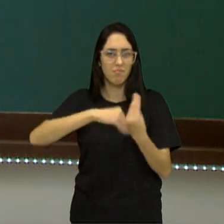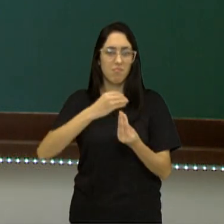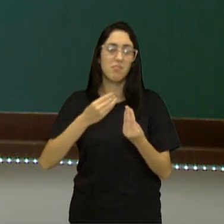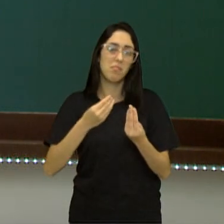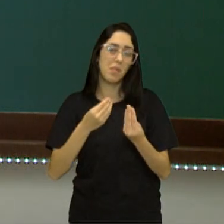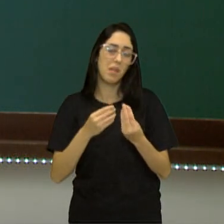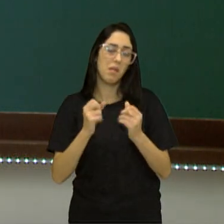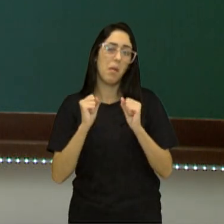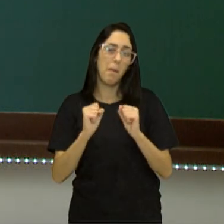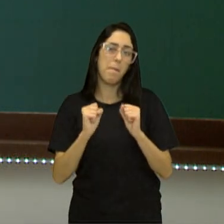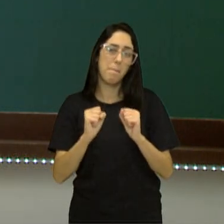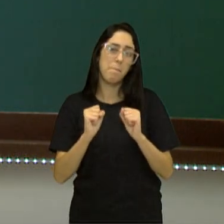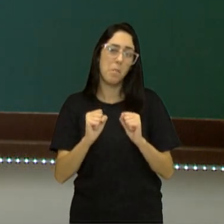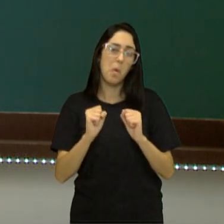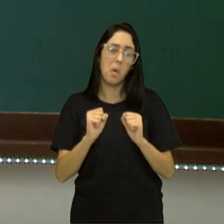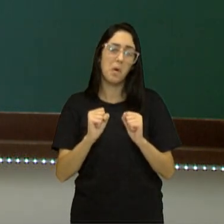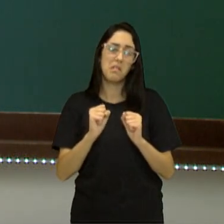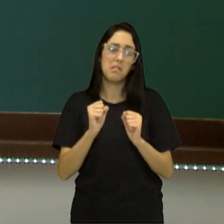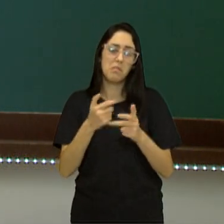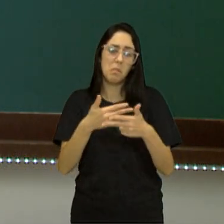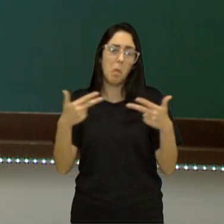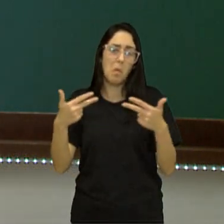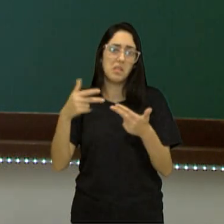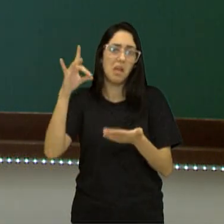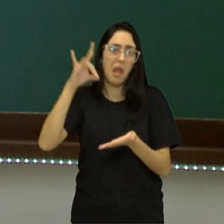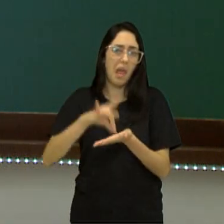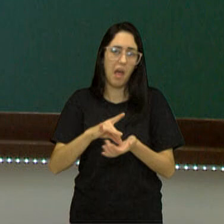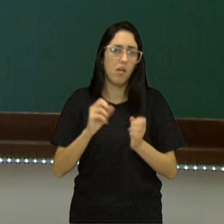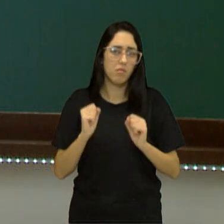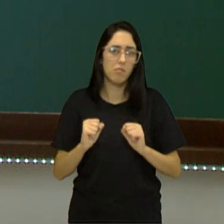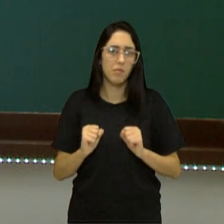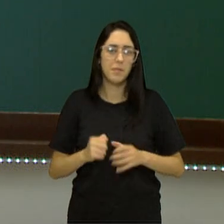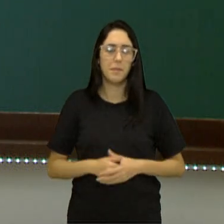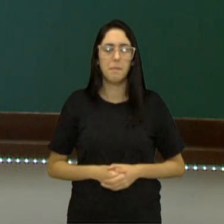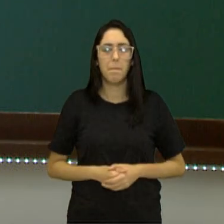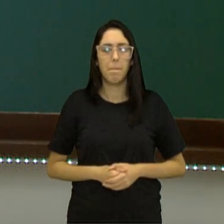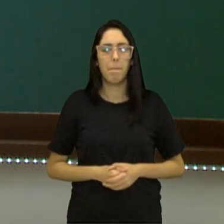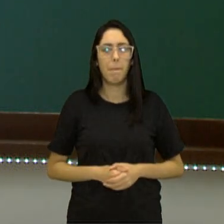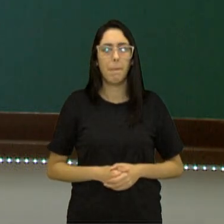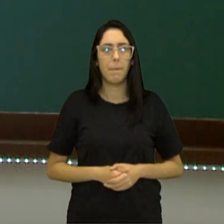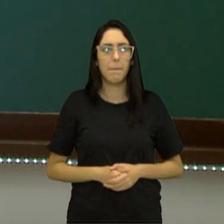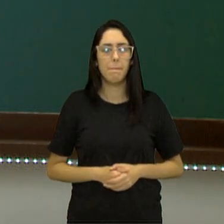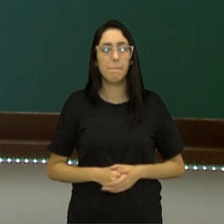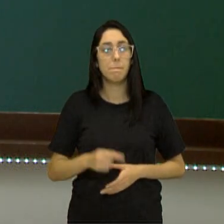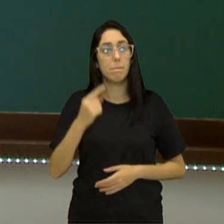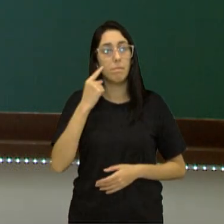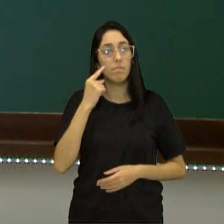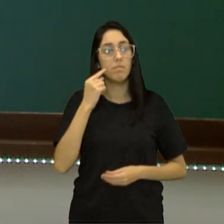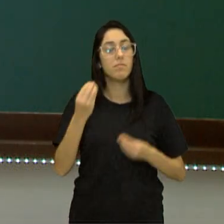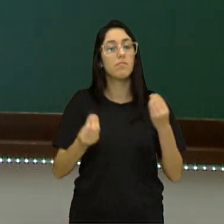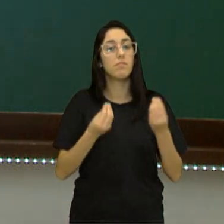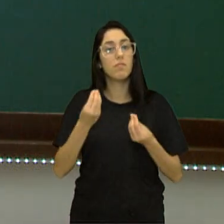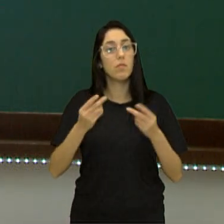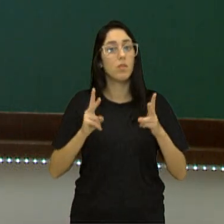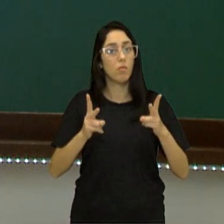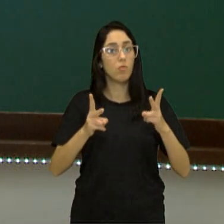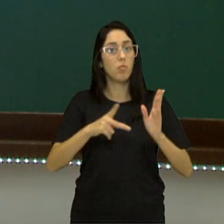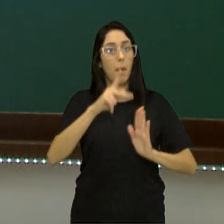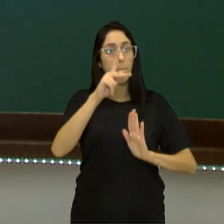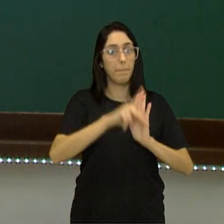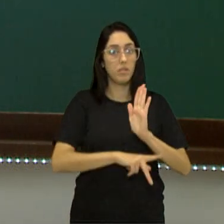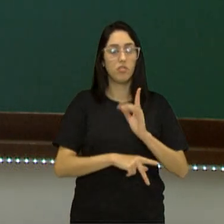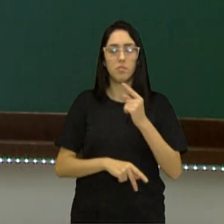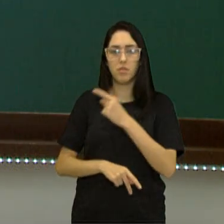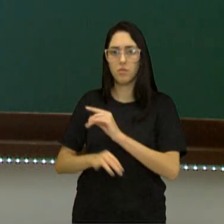ser crível, ou seja, real. Vamos então continuar nosso planejamento.